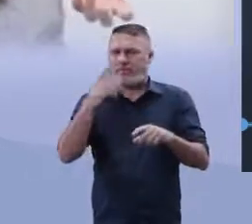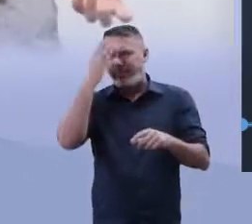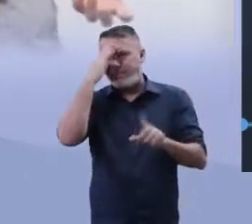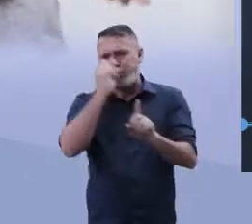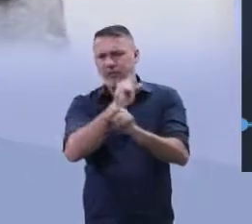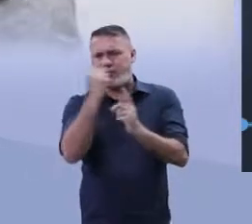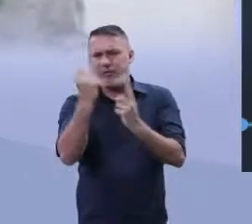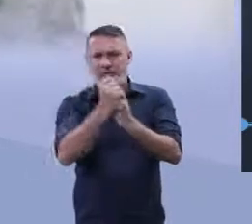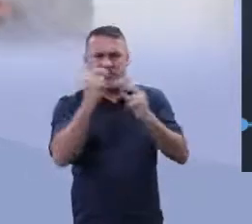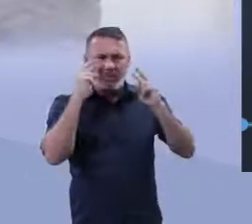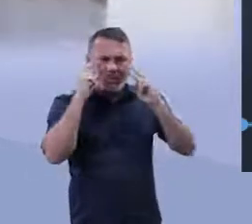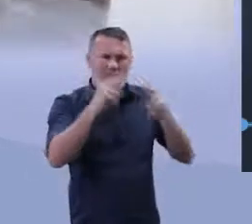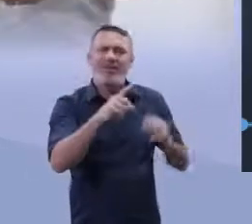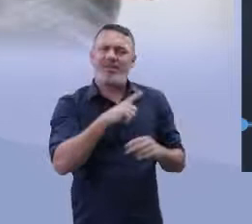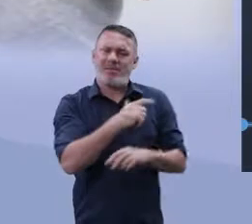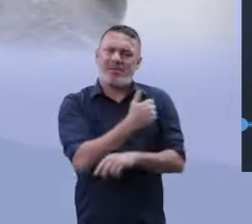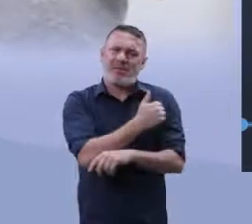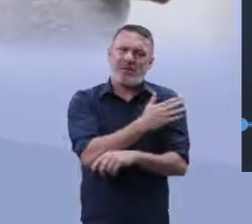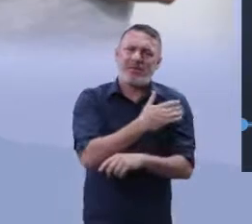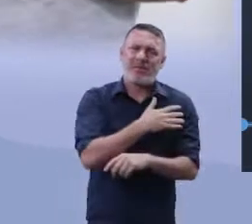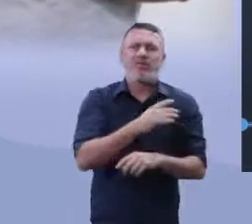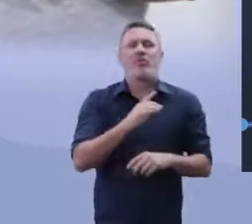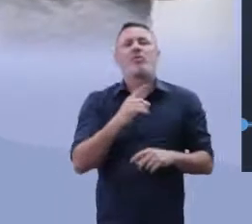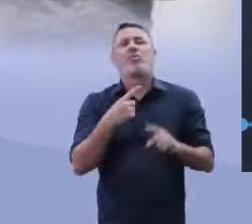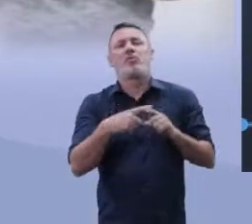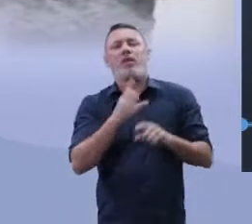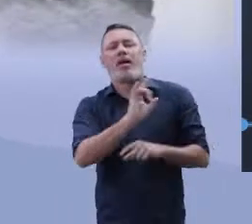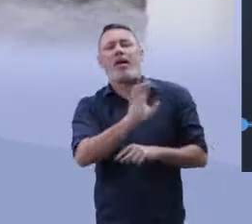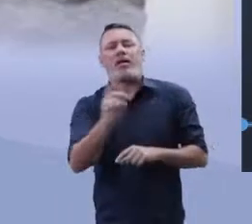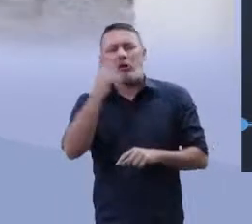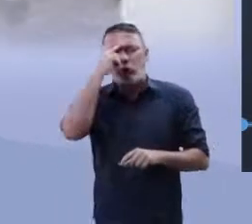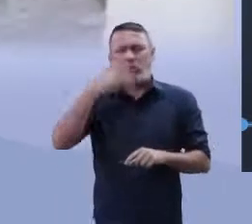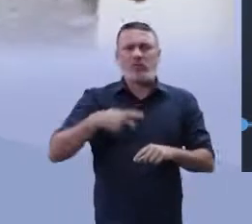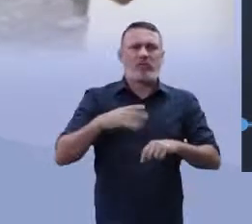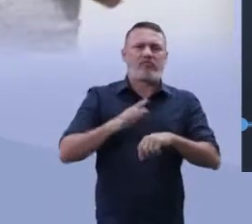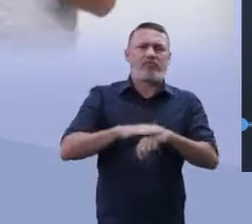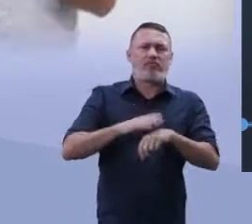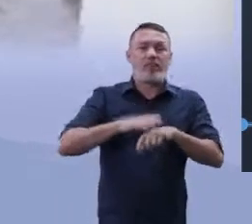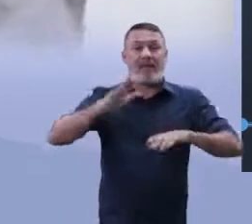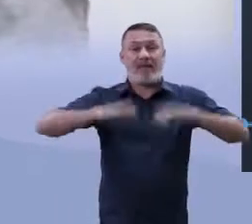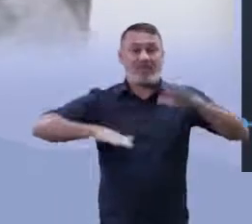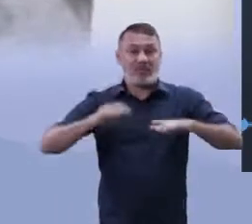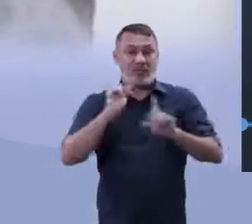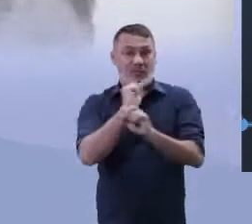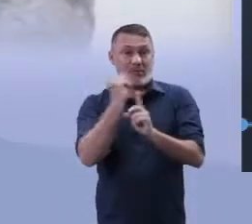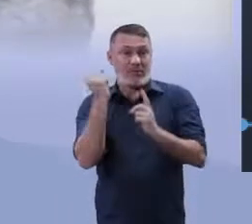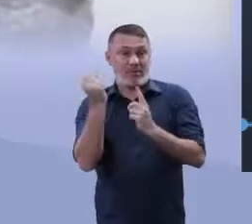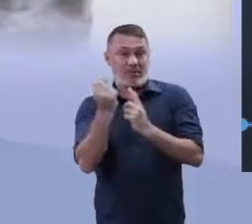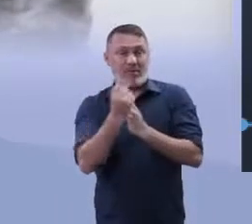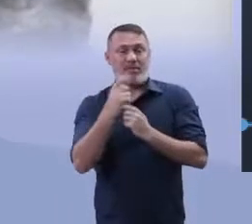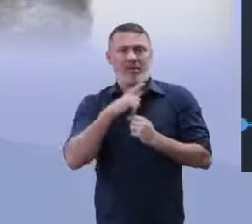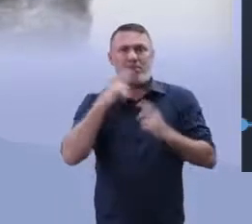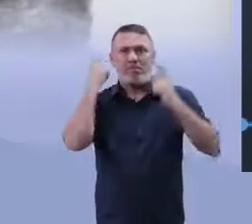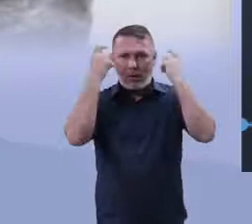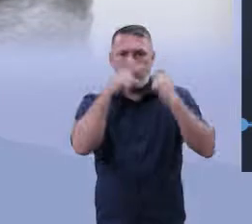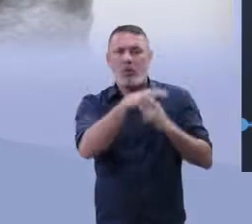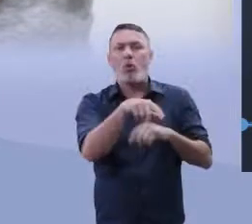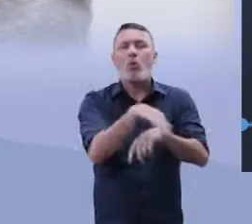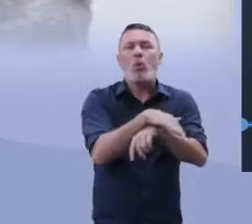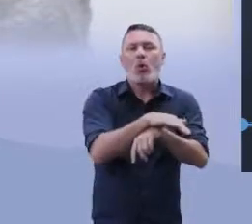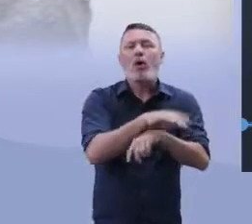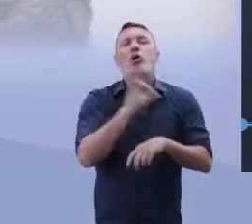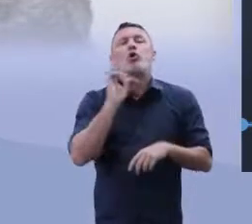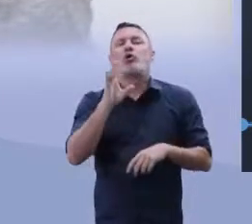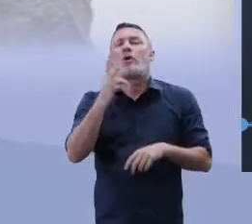sobre a sociedade, o individualismo presente na sociedade. Às vezes a sociedade tem a preocupação com essas